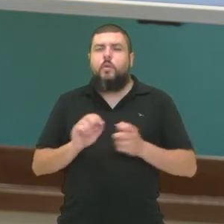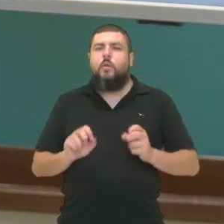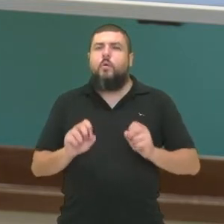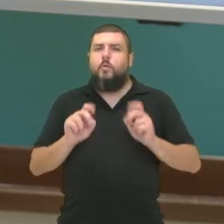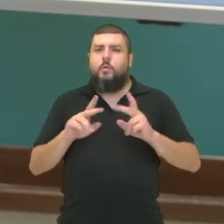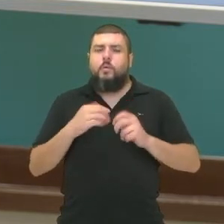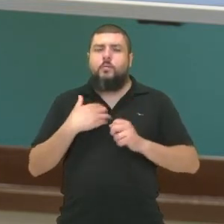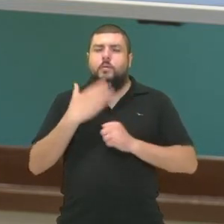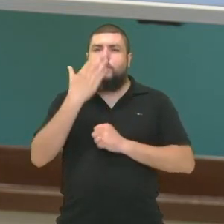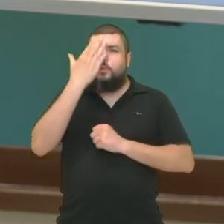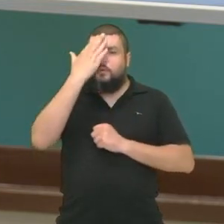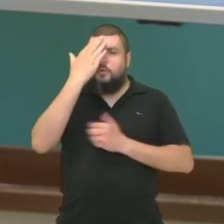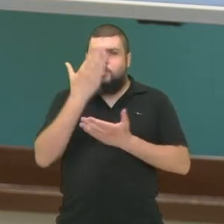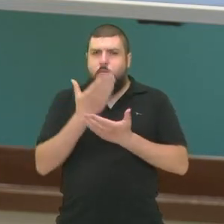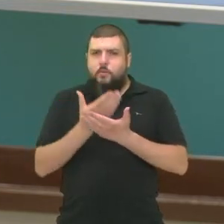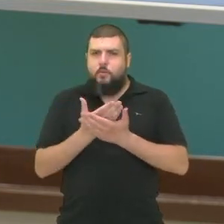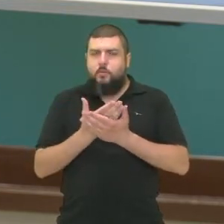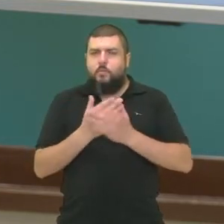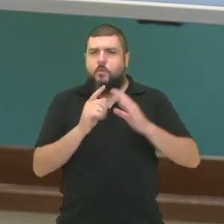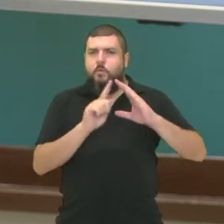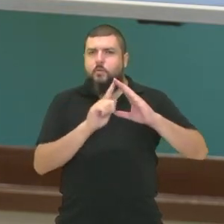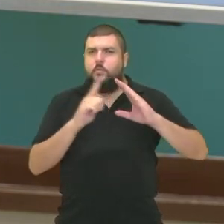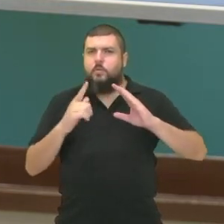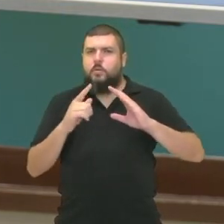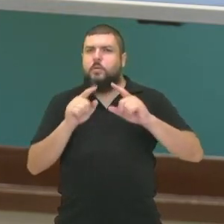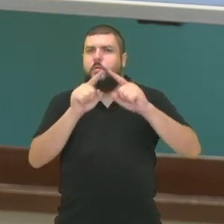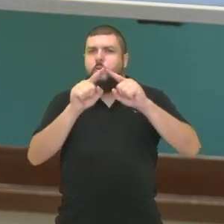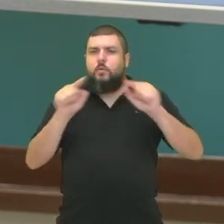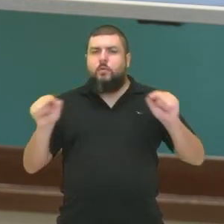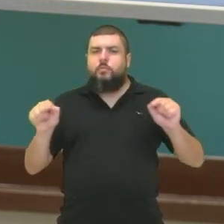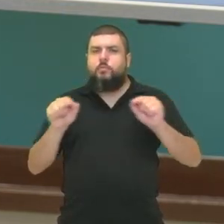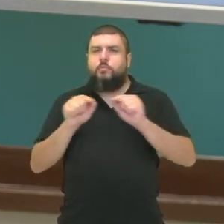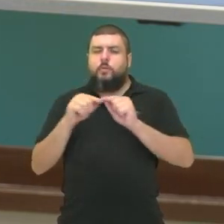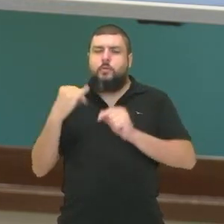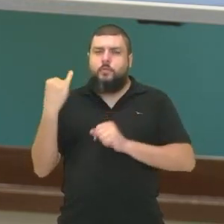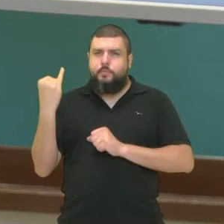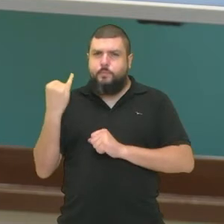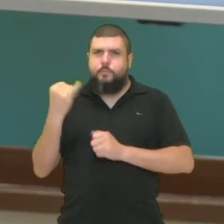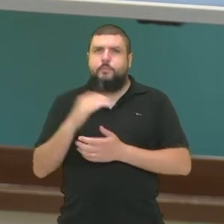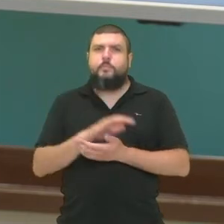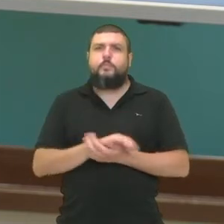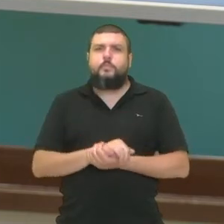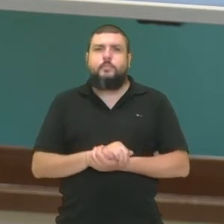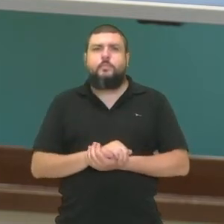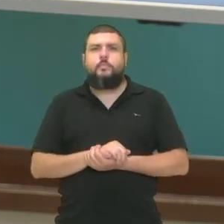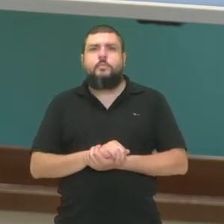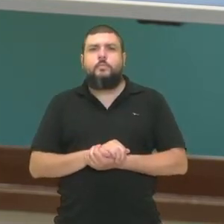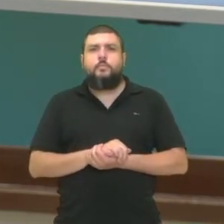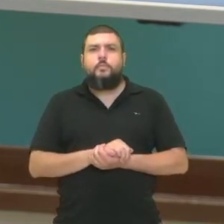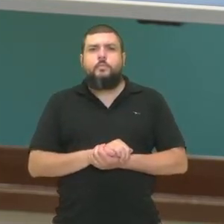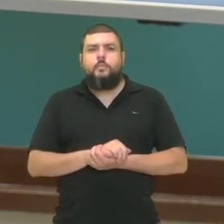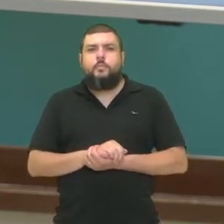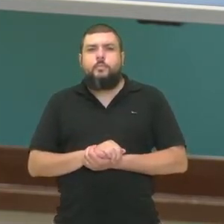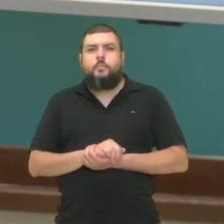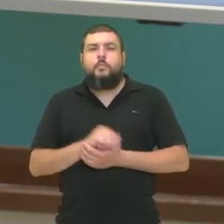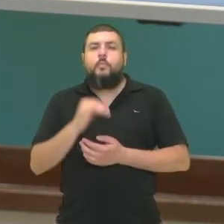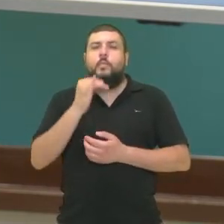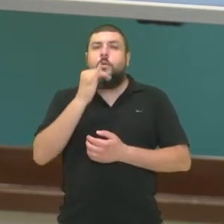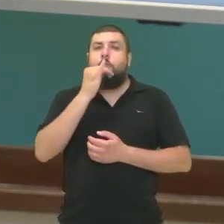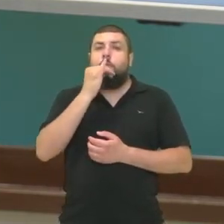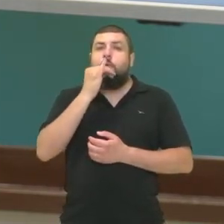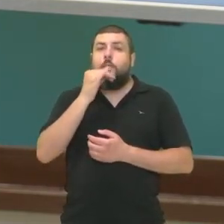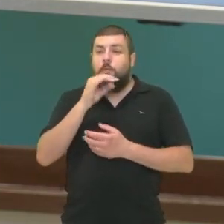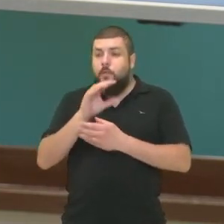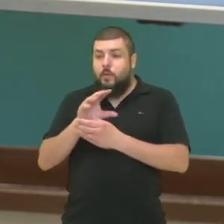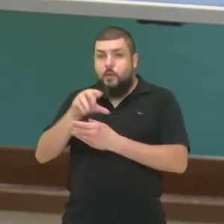importantes dentro do estudo da geometria e também dentro de outras áreas, né? Por exemplo, dentro da construção civil, você vai